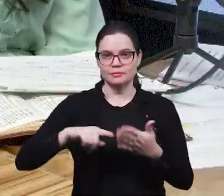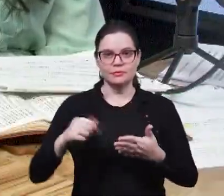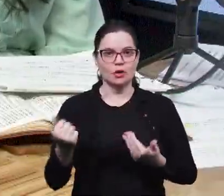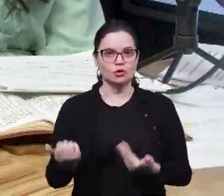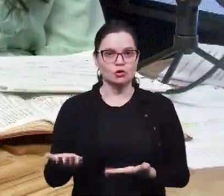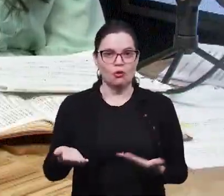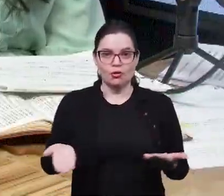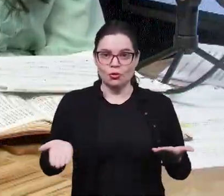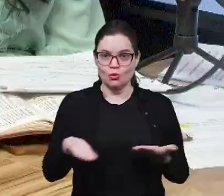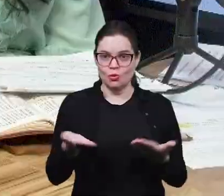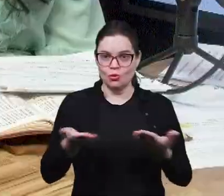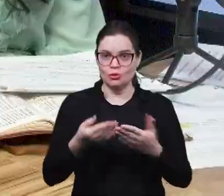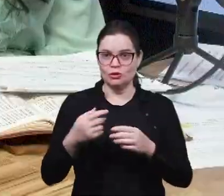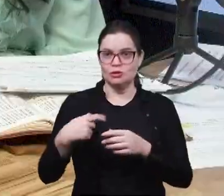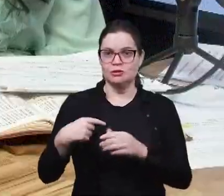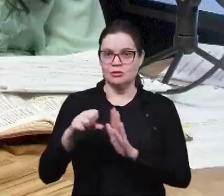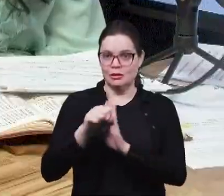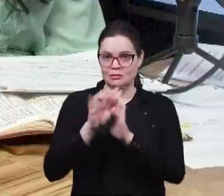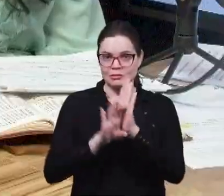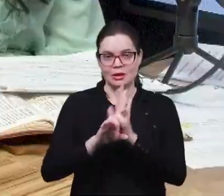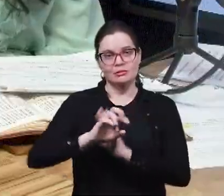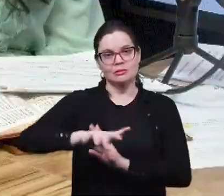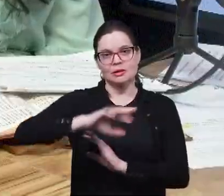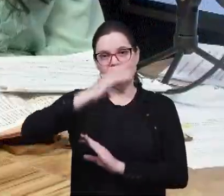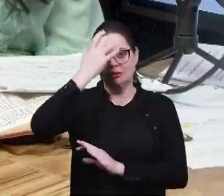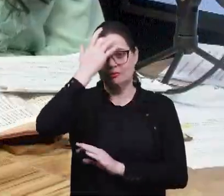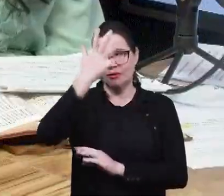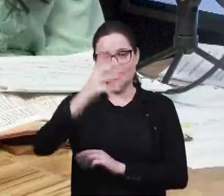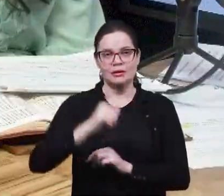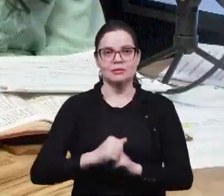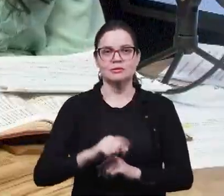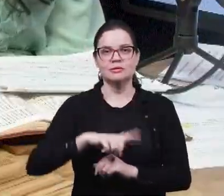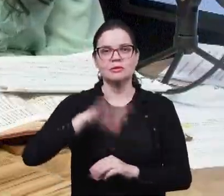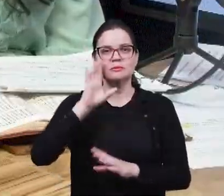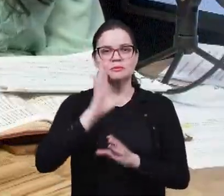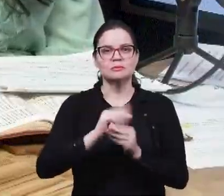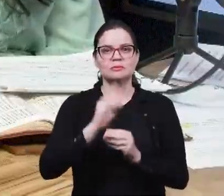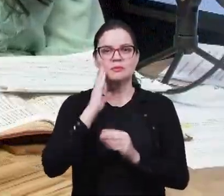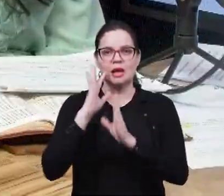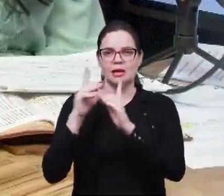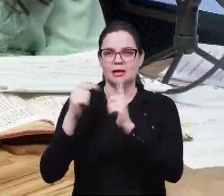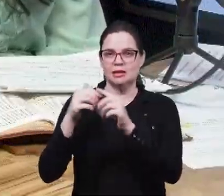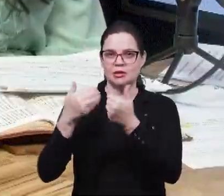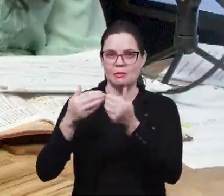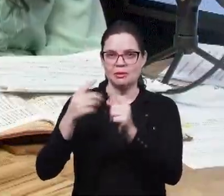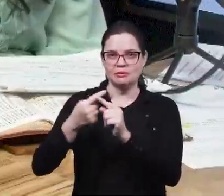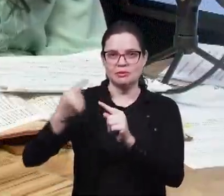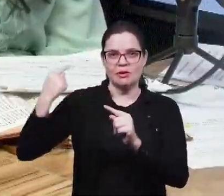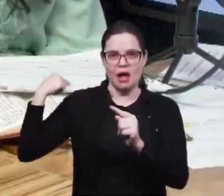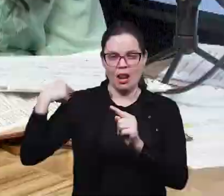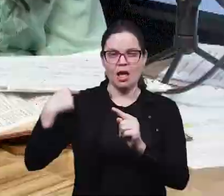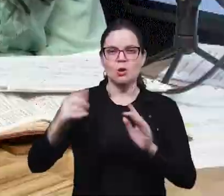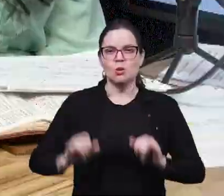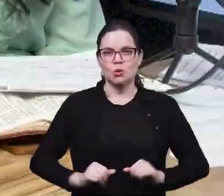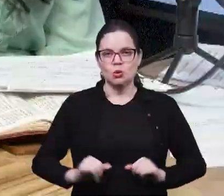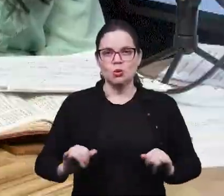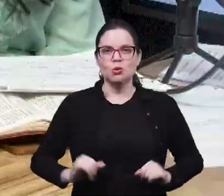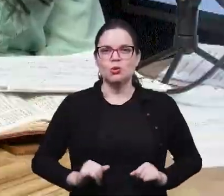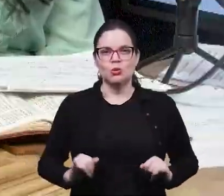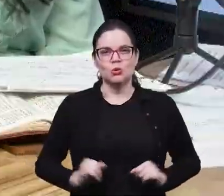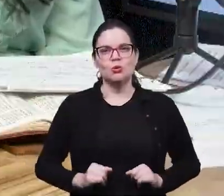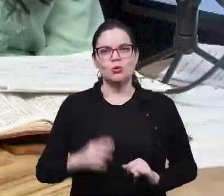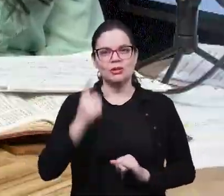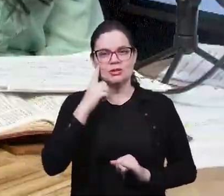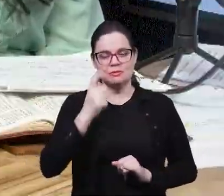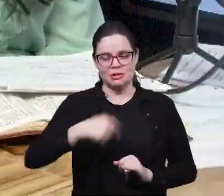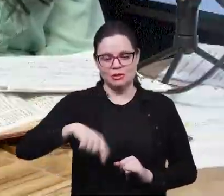no mundo atual não é fácil. Muitas vezes nós até pensamos assim, que a igreja primitiva sofreu tanto e que às vezes para nós é mais